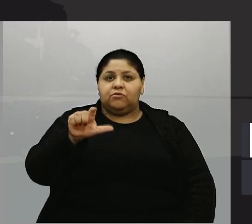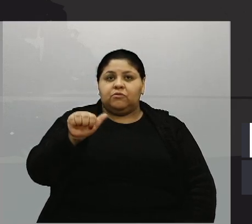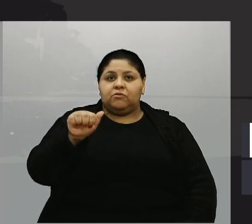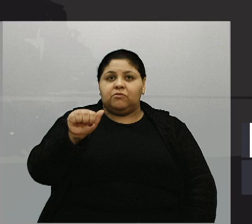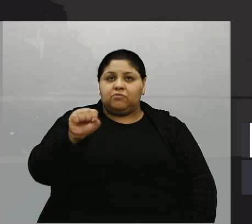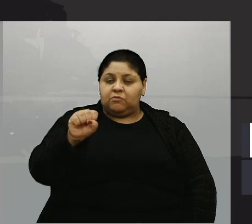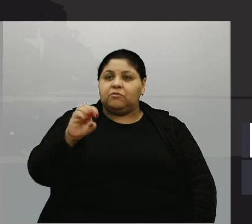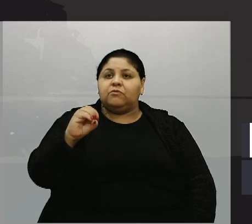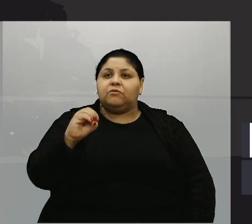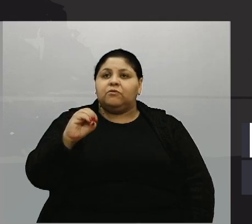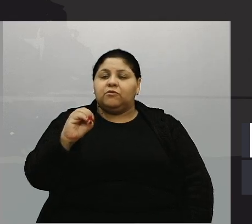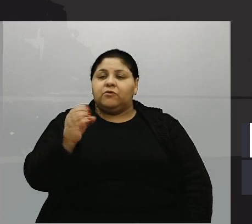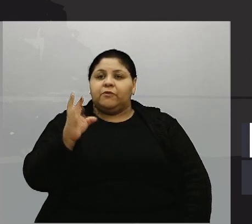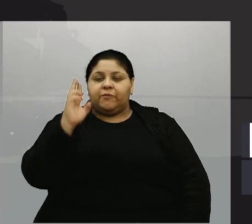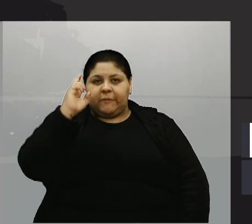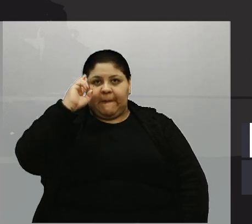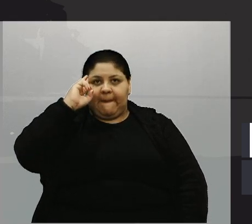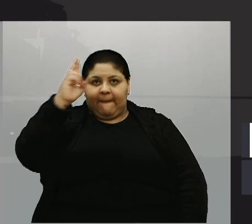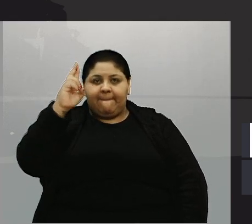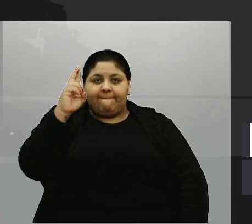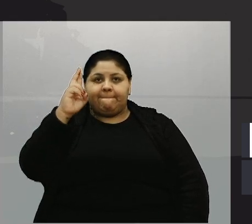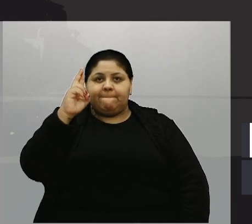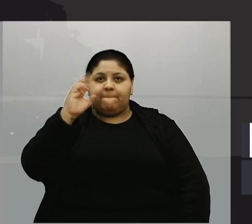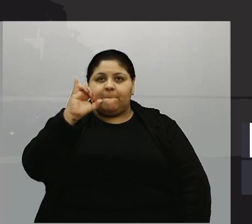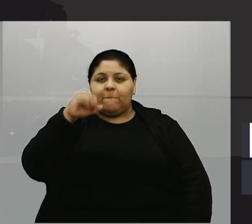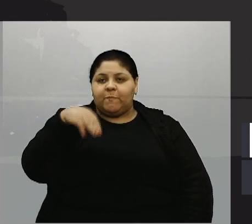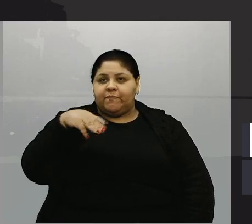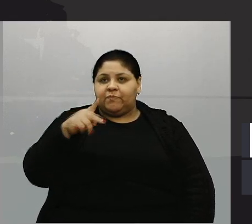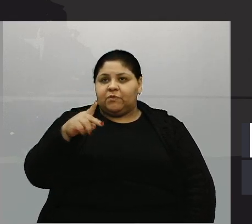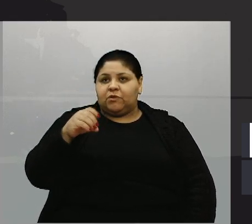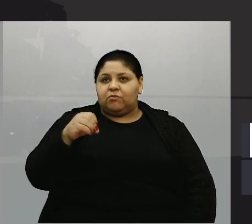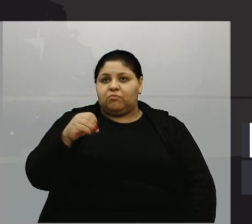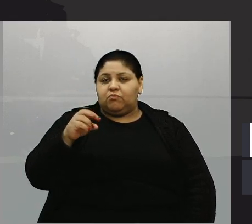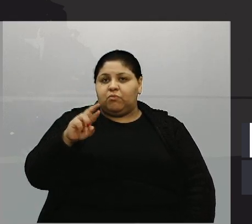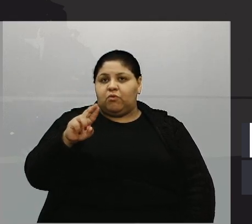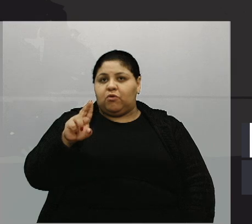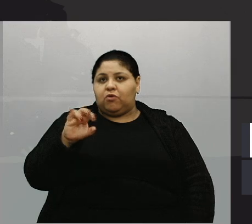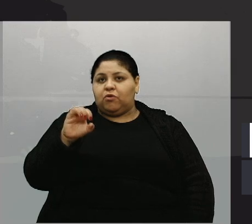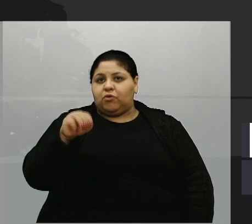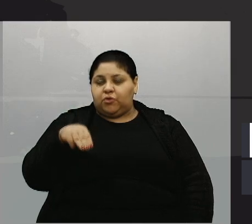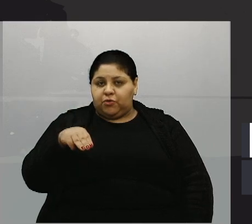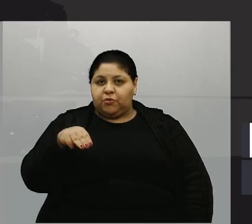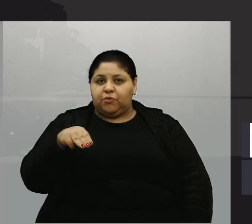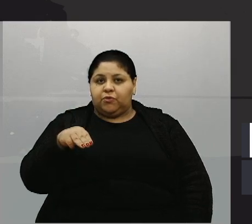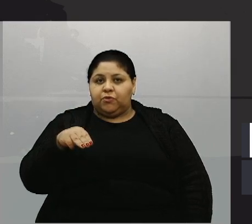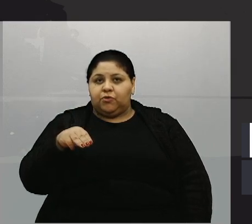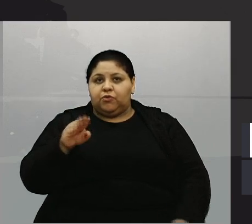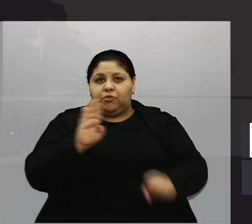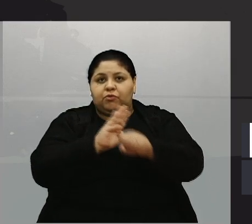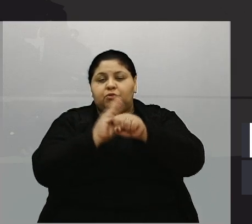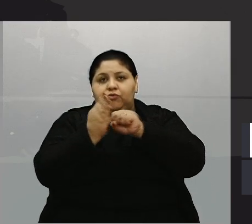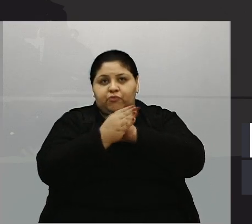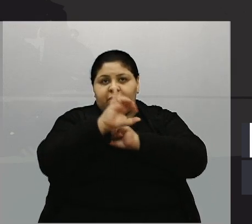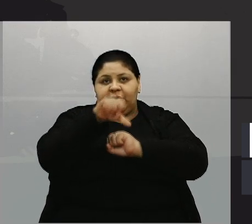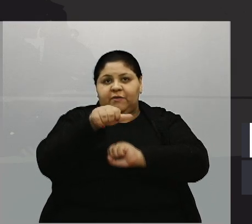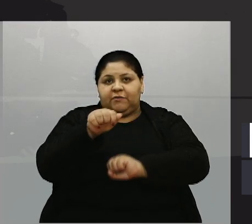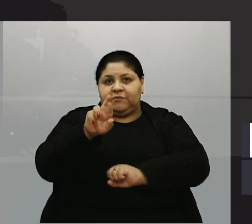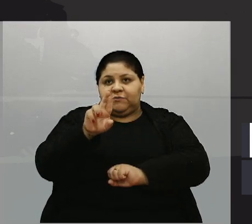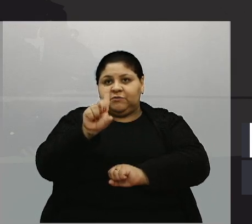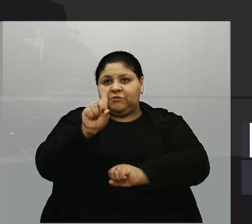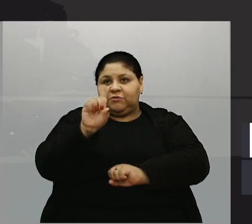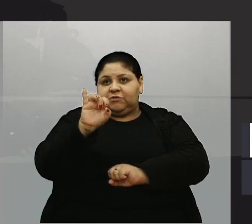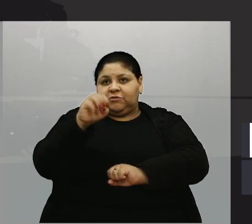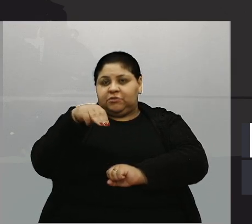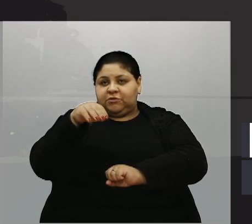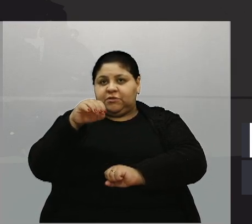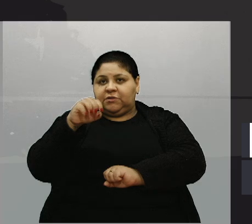é o proprietário do Empório Minuano, no Jardim América, do Empório São José,